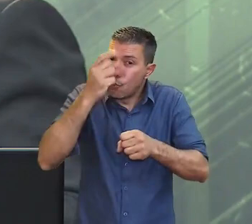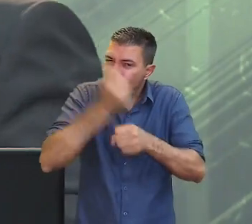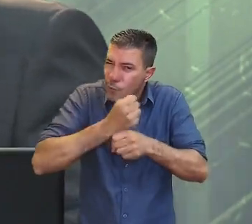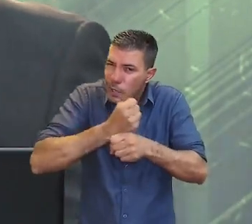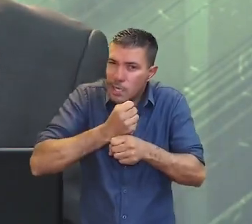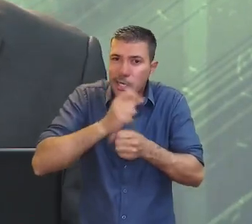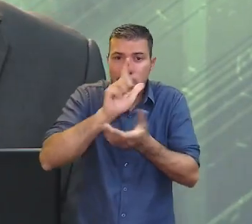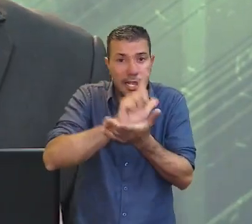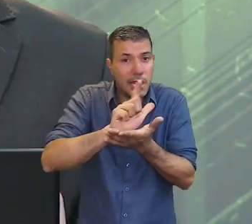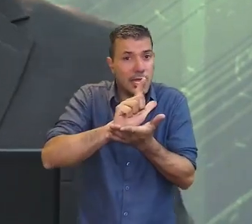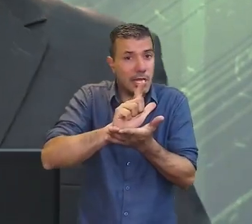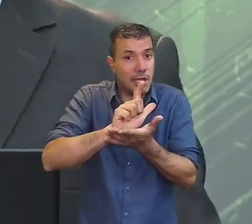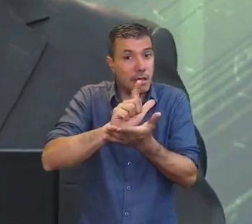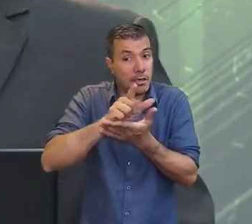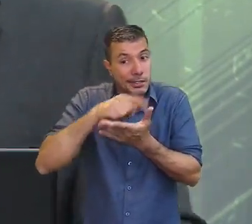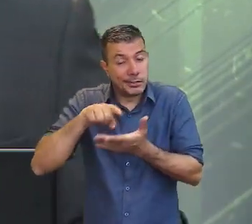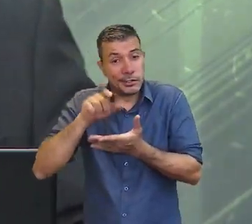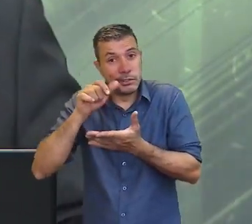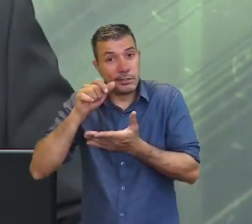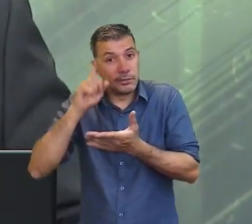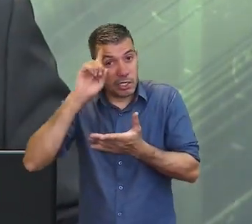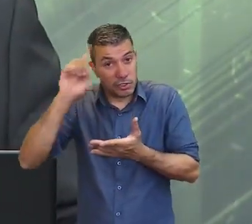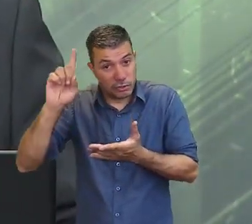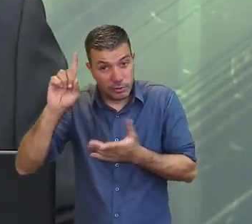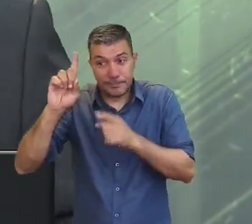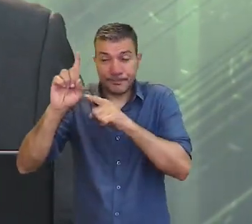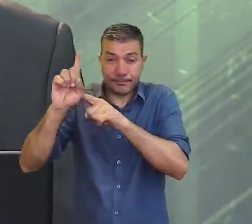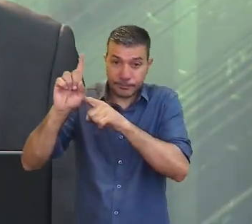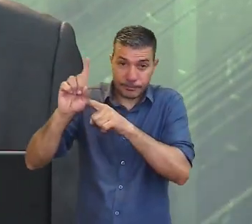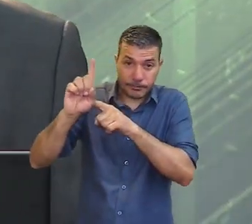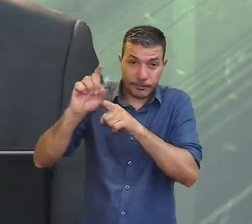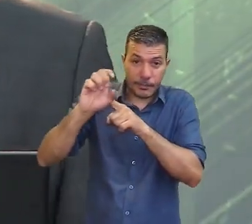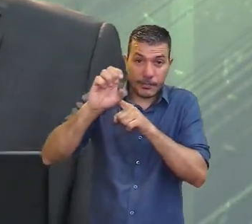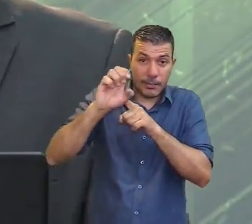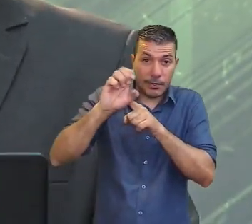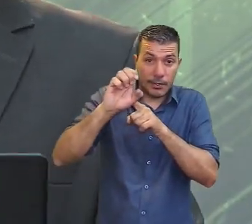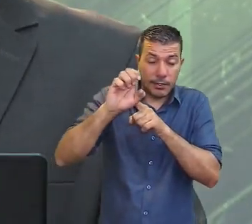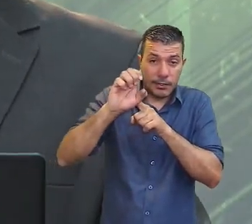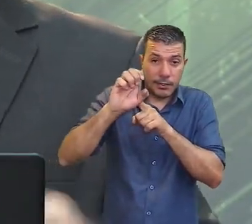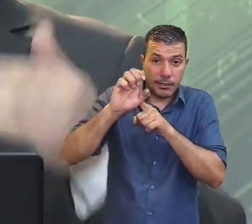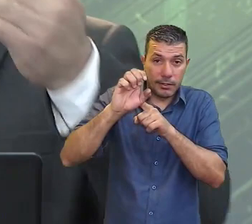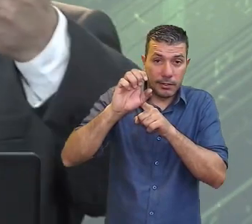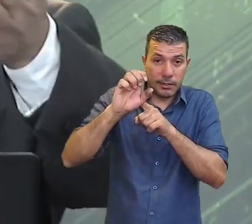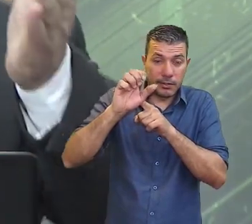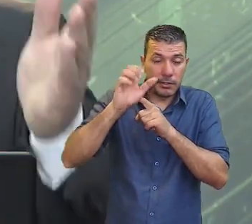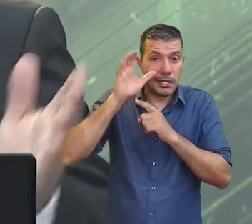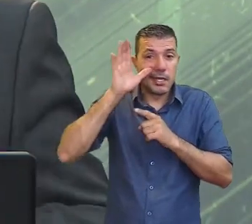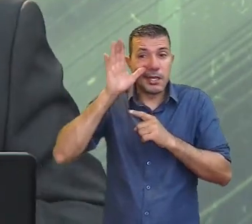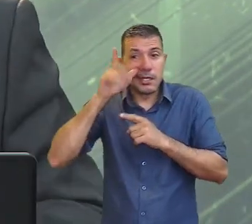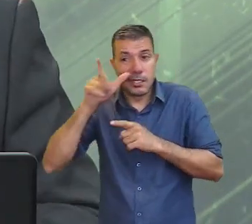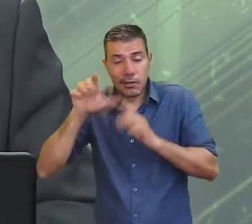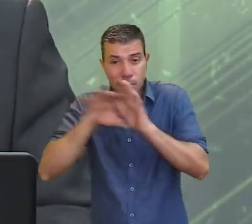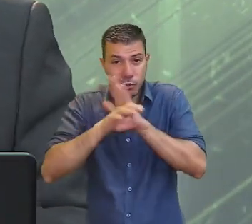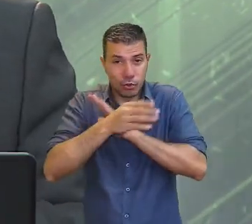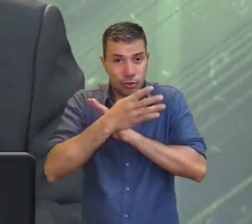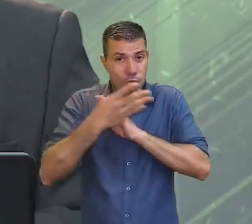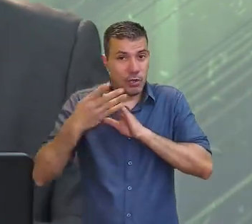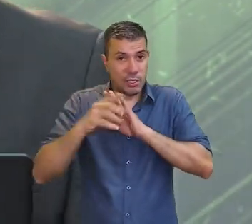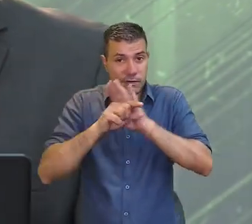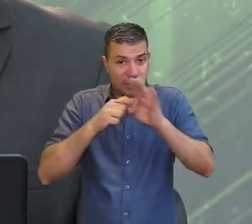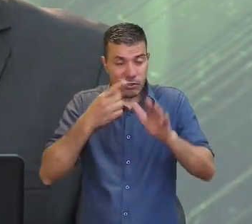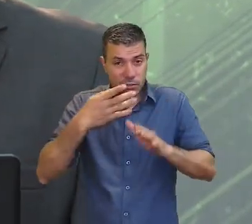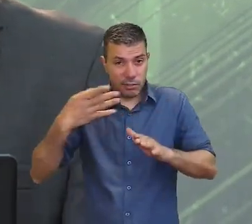mas levando para a profecia, a cada dia a Bíblia diz, lá em Ezequiel capítulo 4, versos 6 e 7, você também pode anotar aí